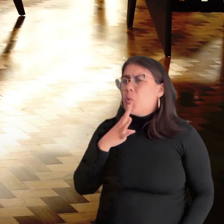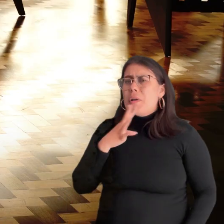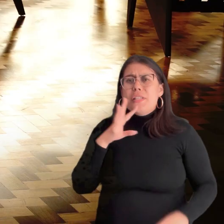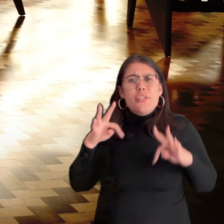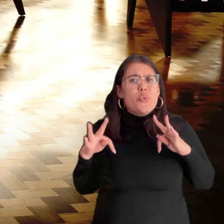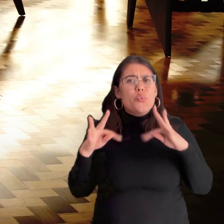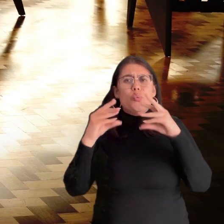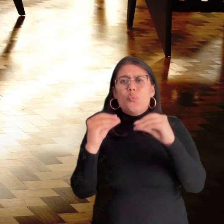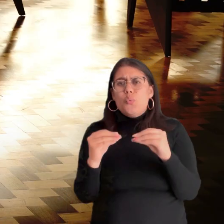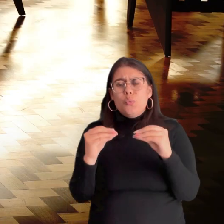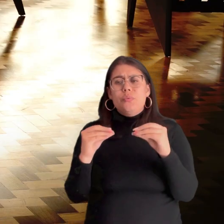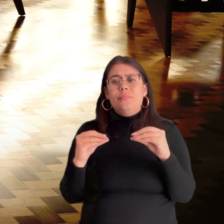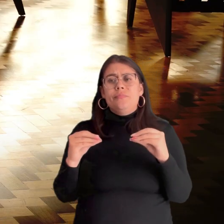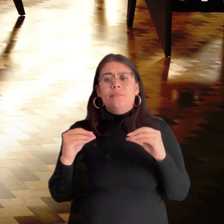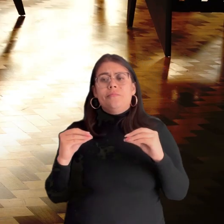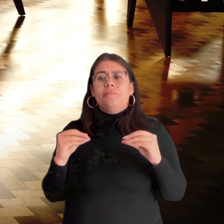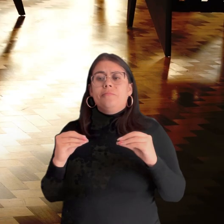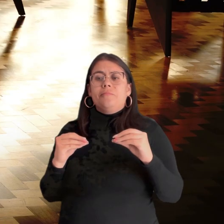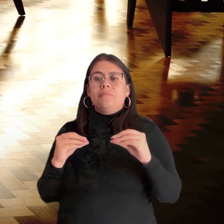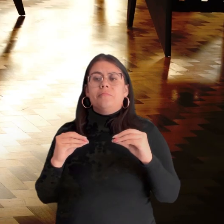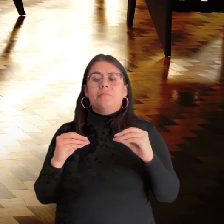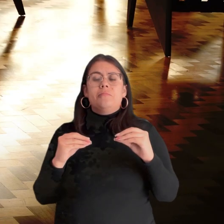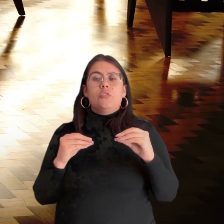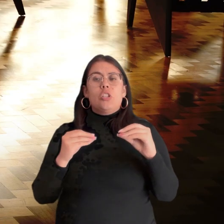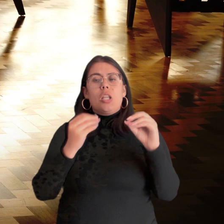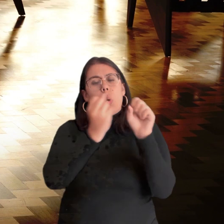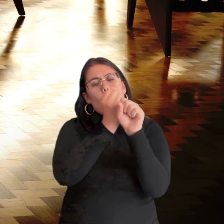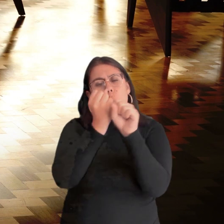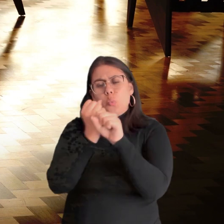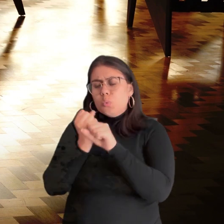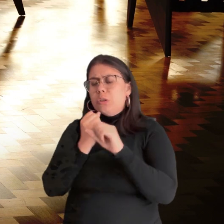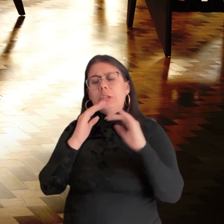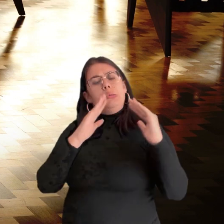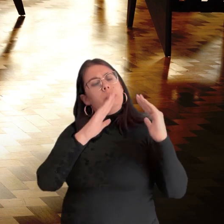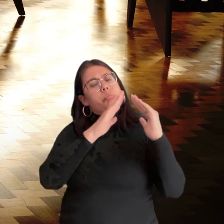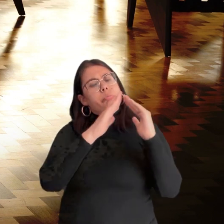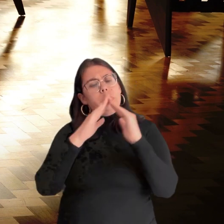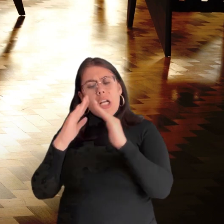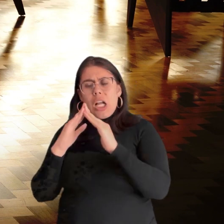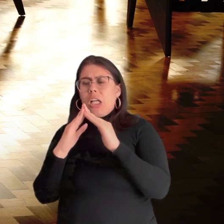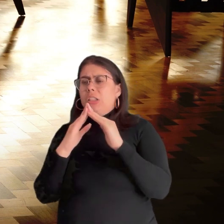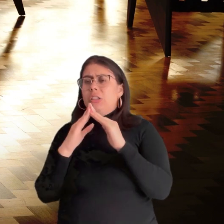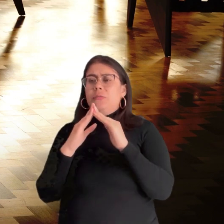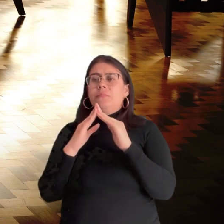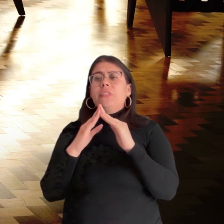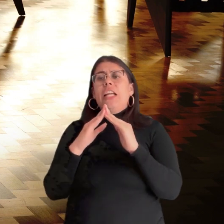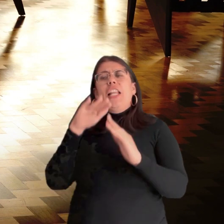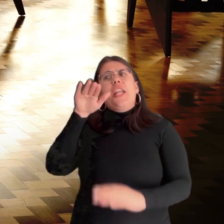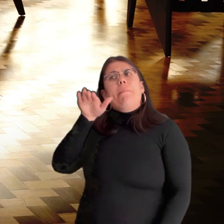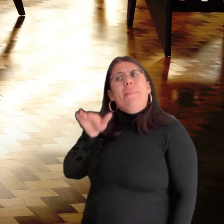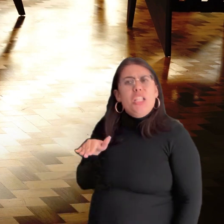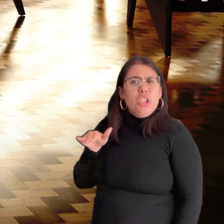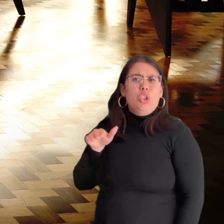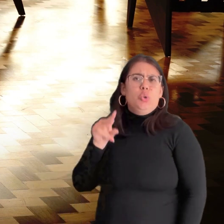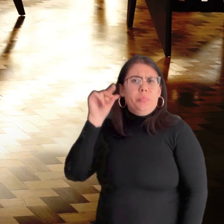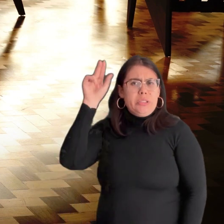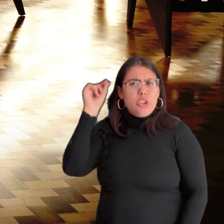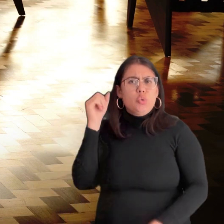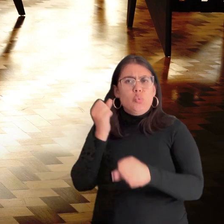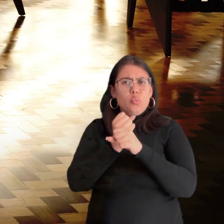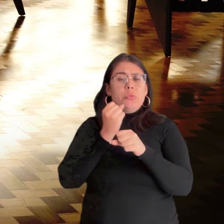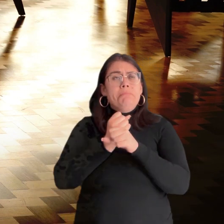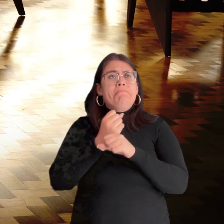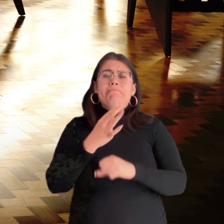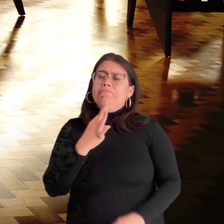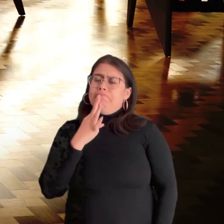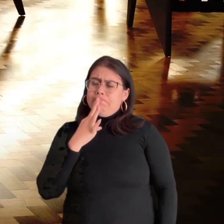da casa, desde a construção, ele era pequeno, e isso